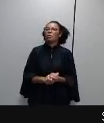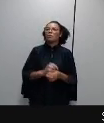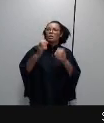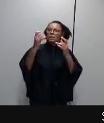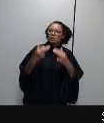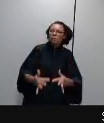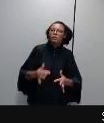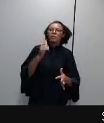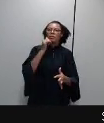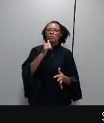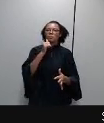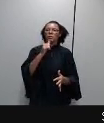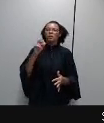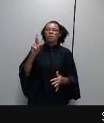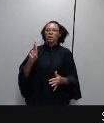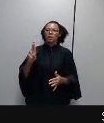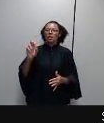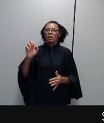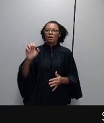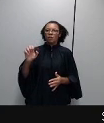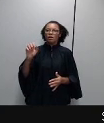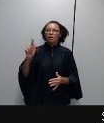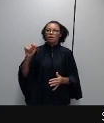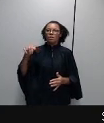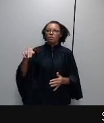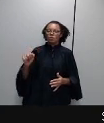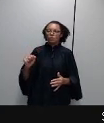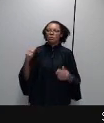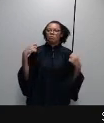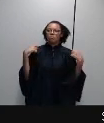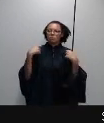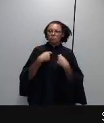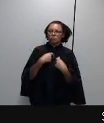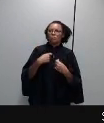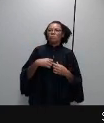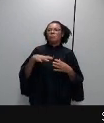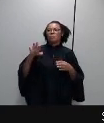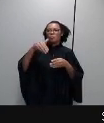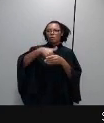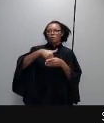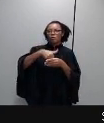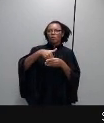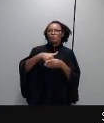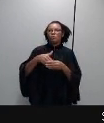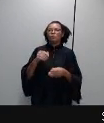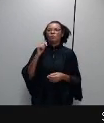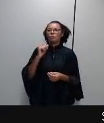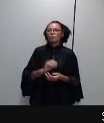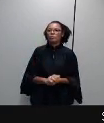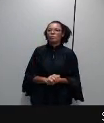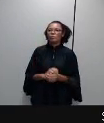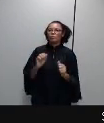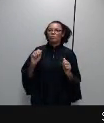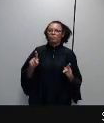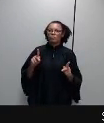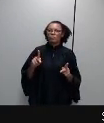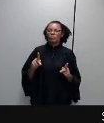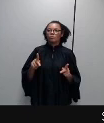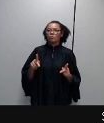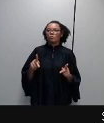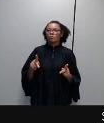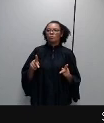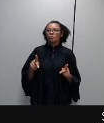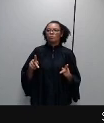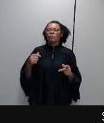Regina Costa como votos para Presidente pois não me desculpe eu também vou pedir Velha ao